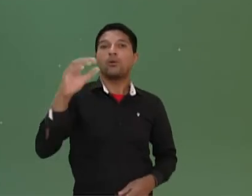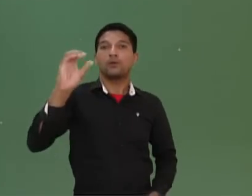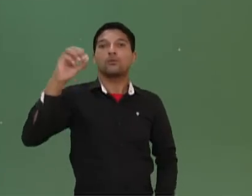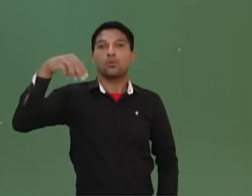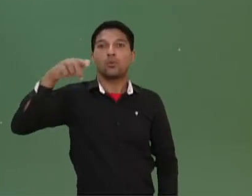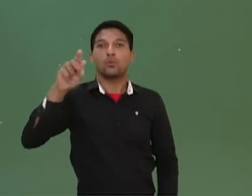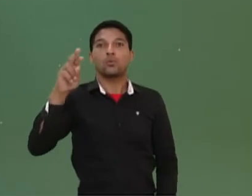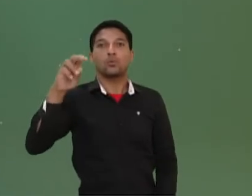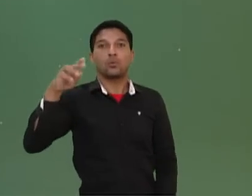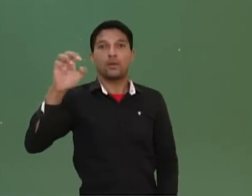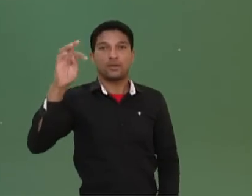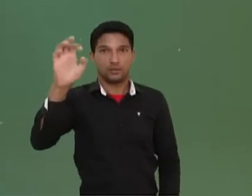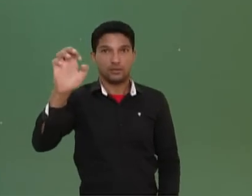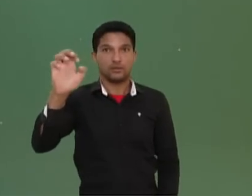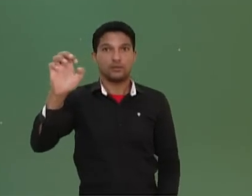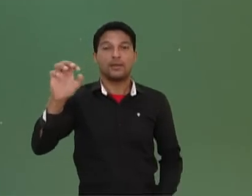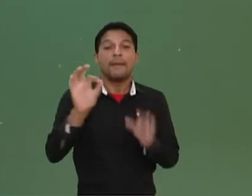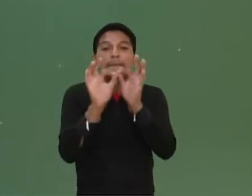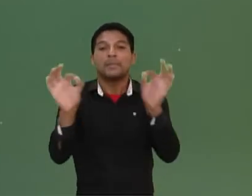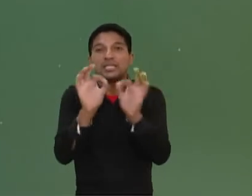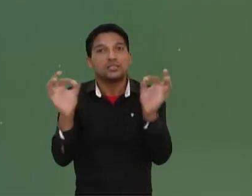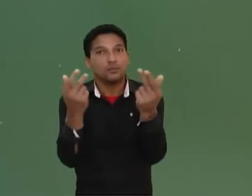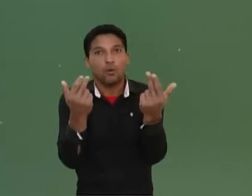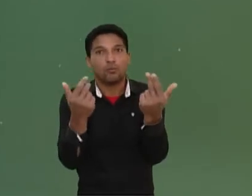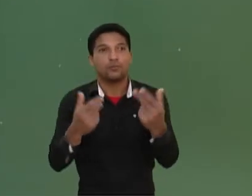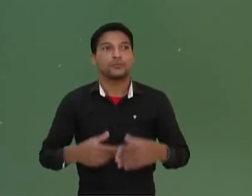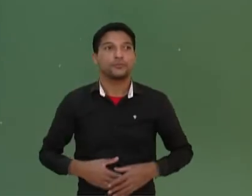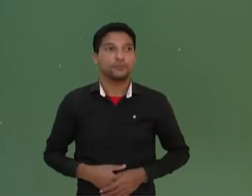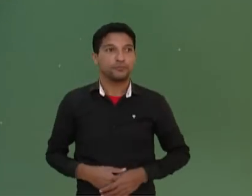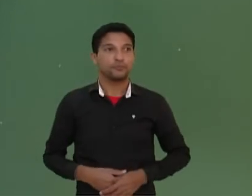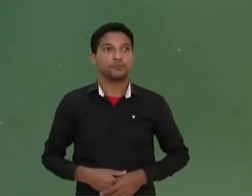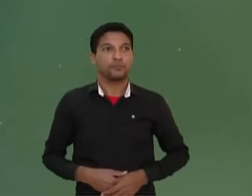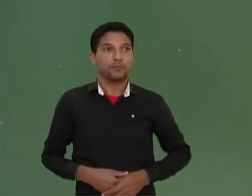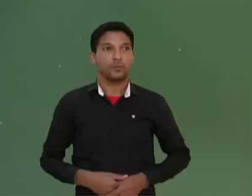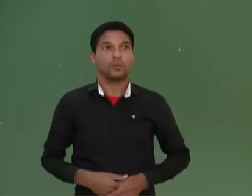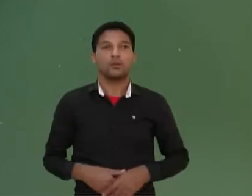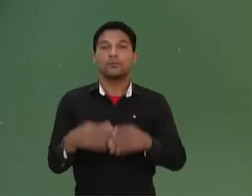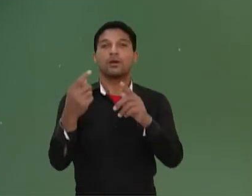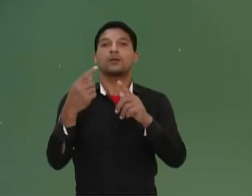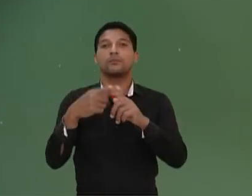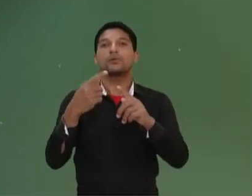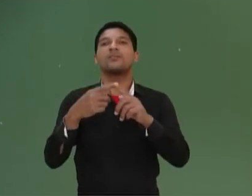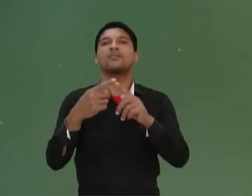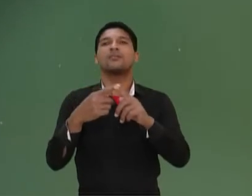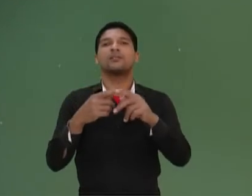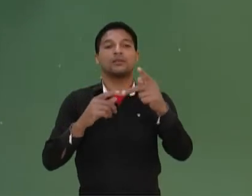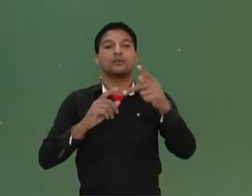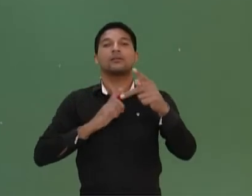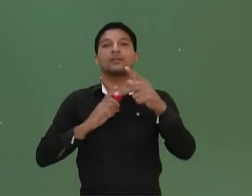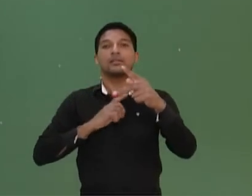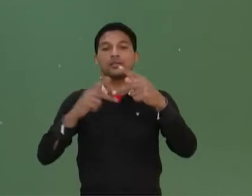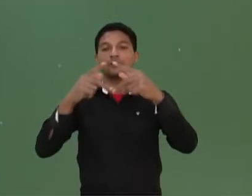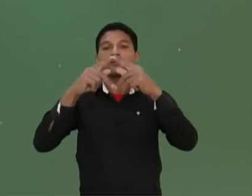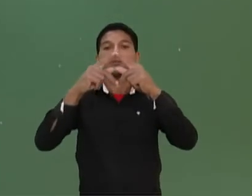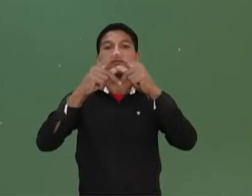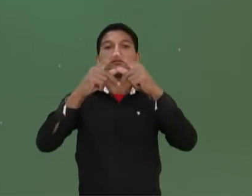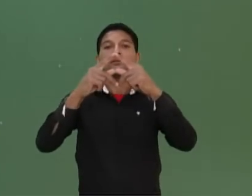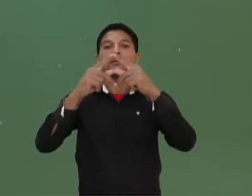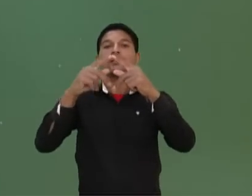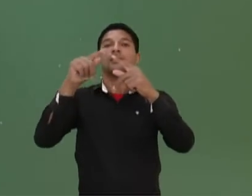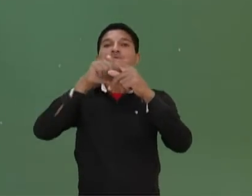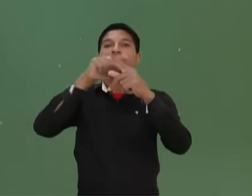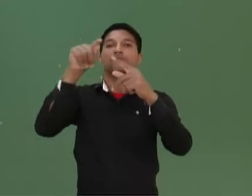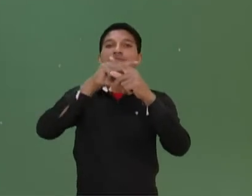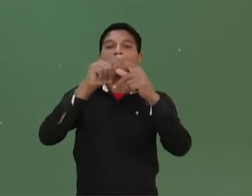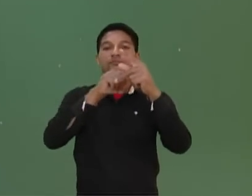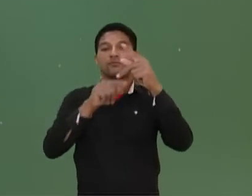ó, eles são congruentes por qual argumento? Eles têm 3 lados correspondentes de mesma medida. Se